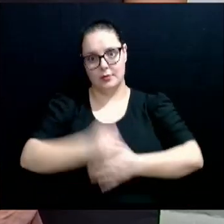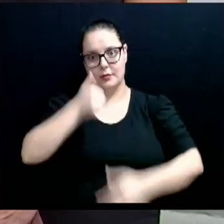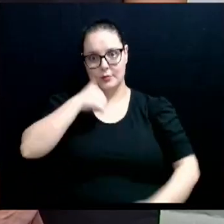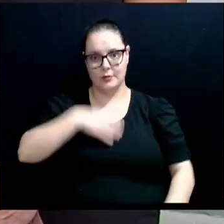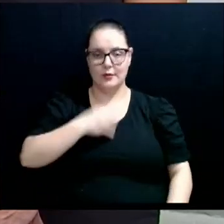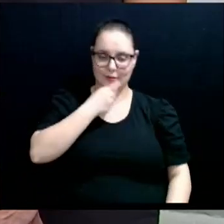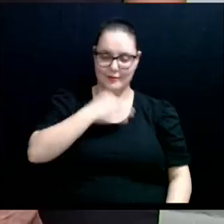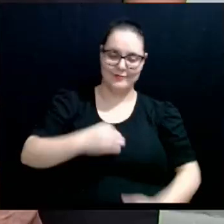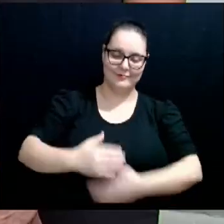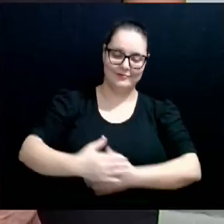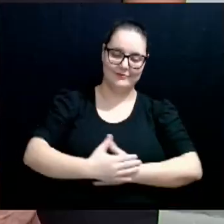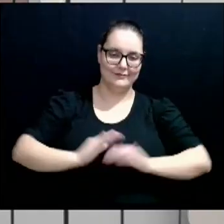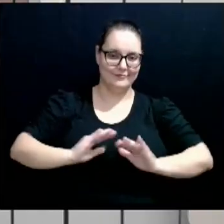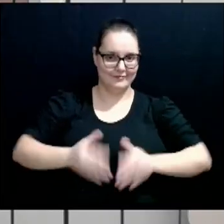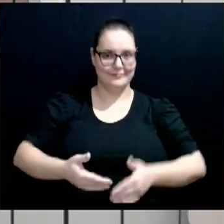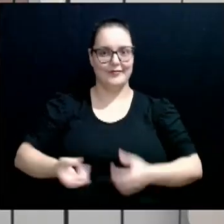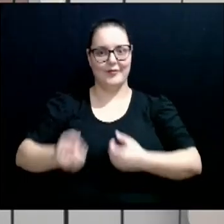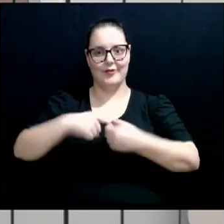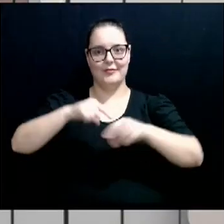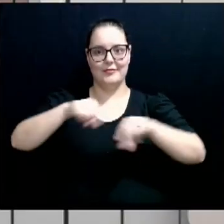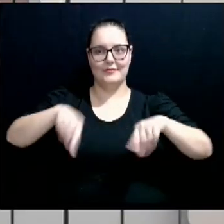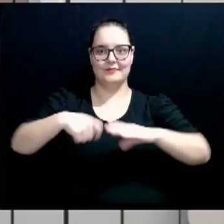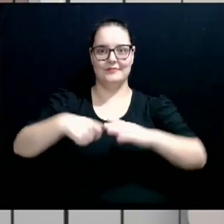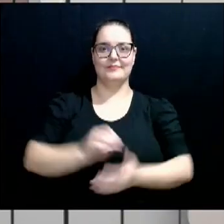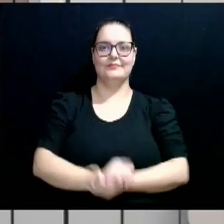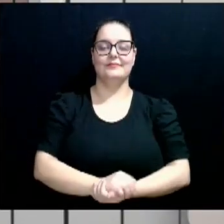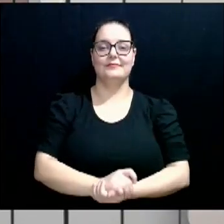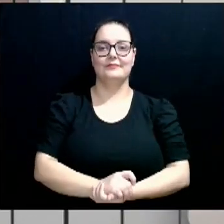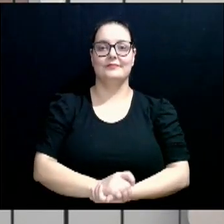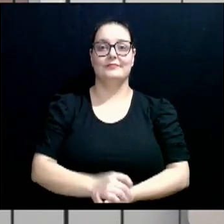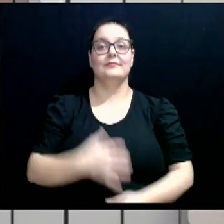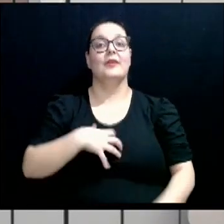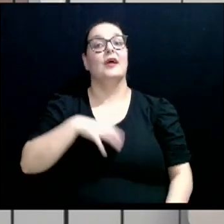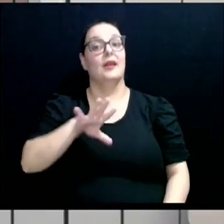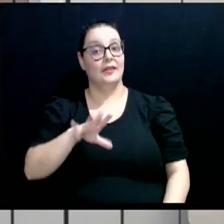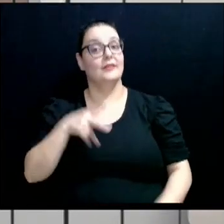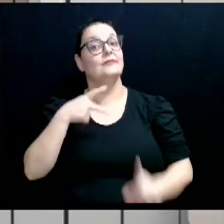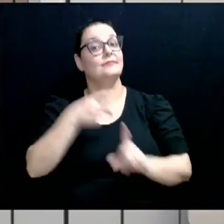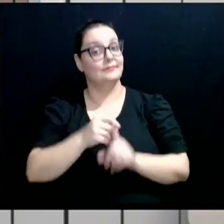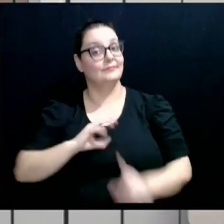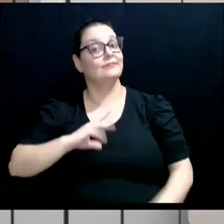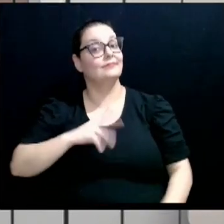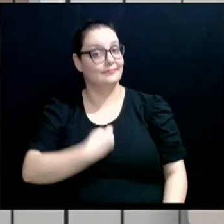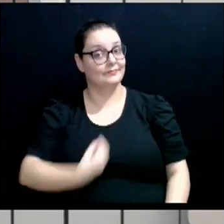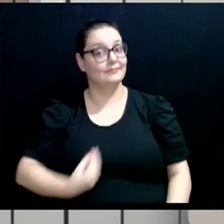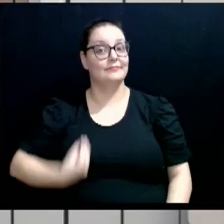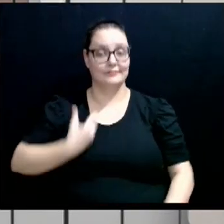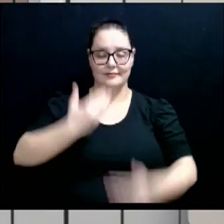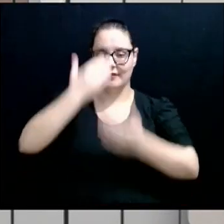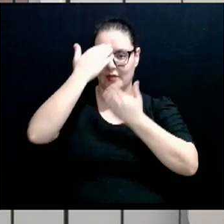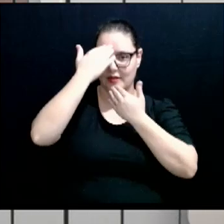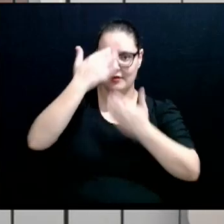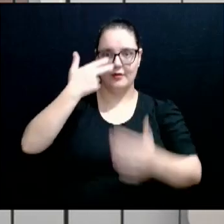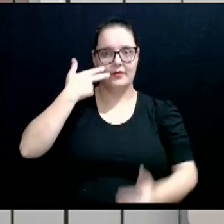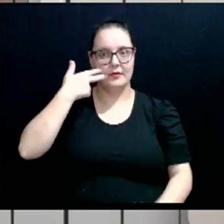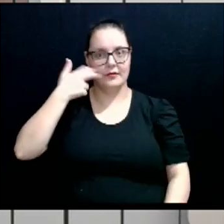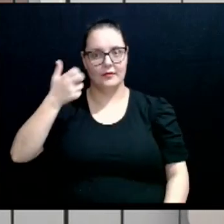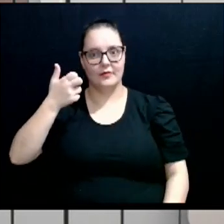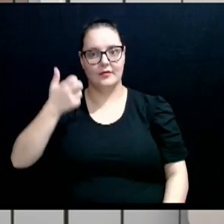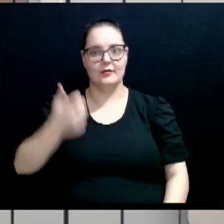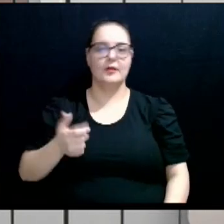você no estúdio. É isso, vacina salva a vida. Muito obrigado, Rafael Turati. Claro, né,